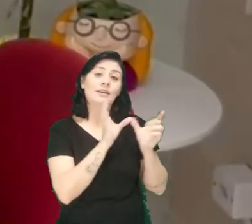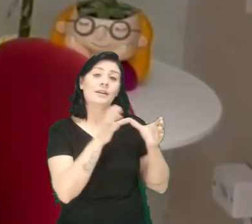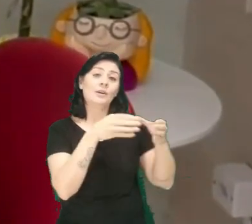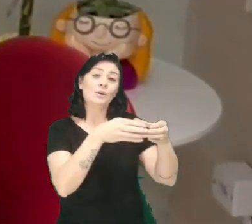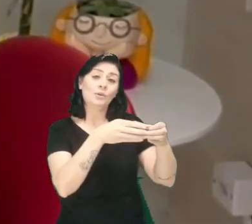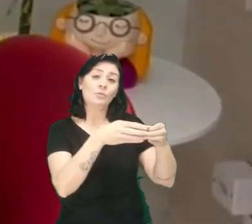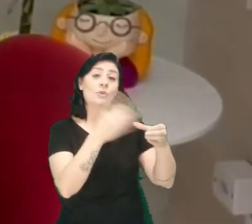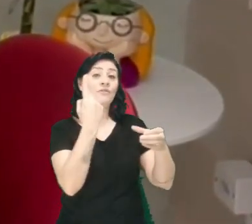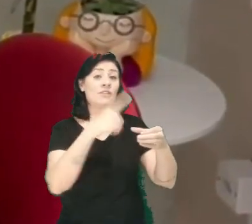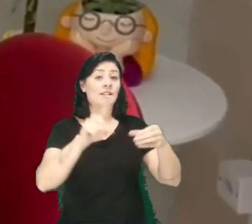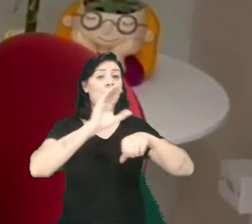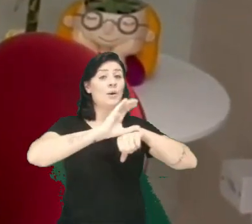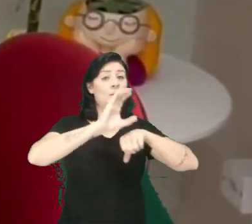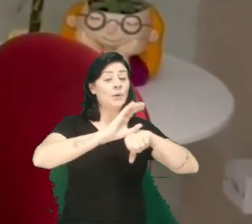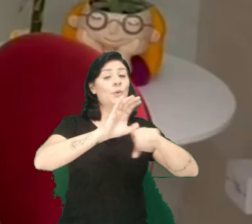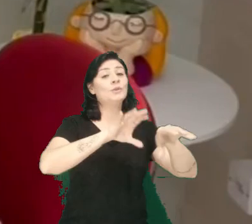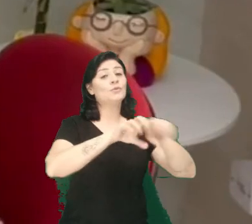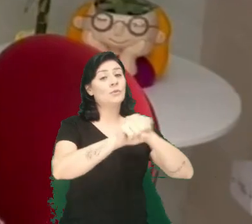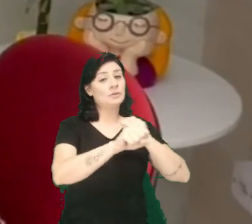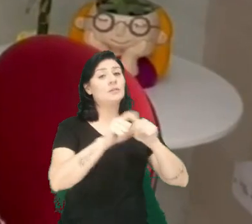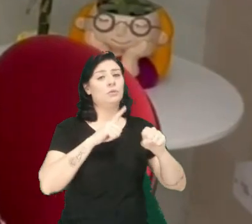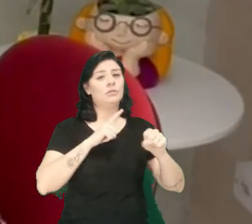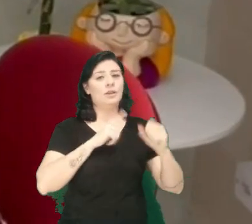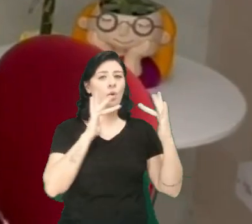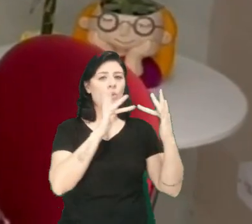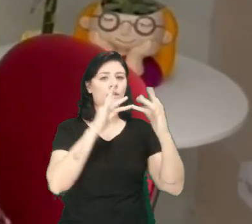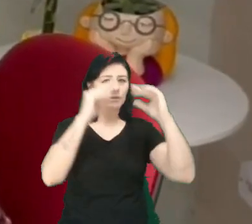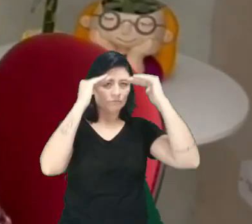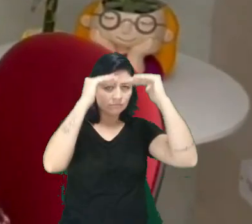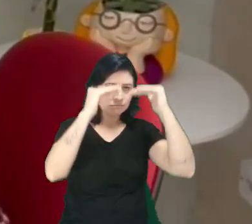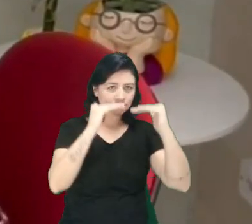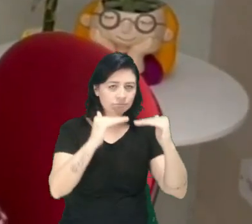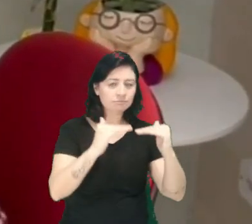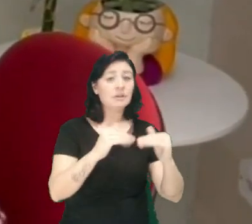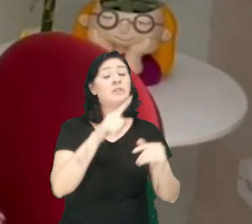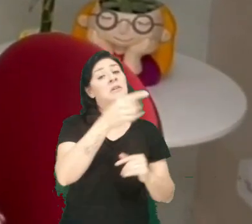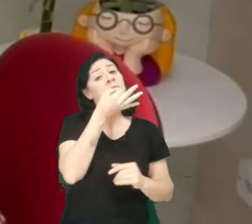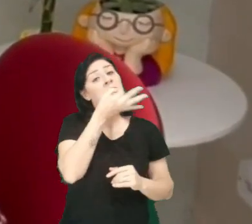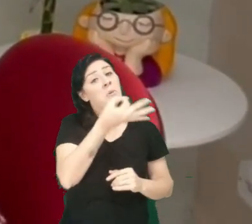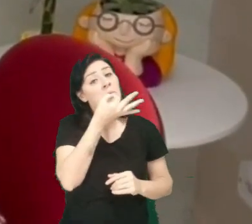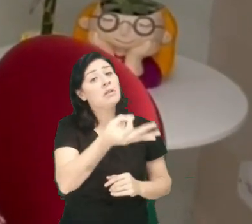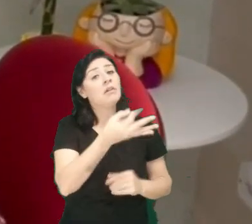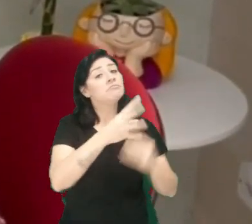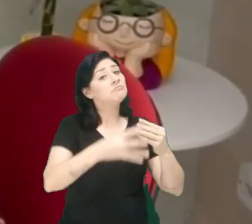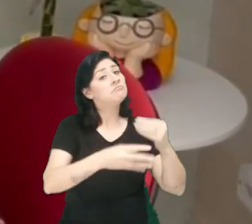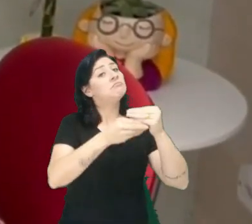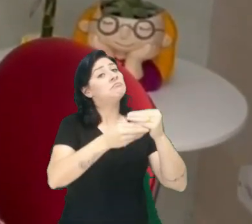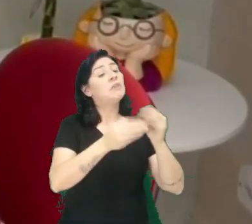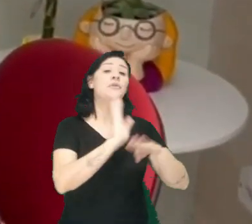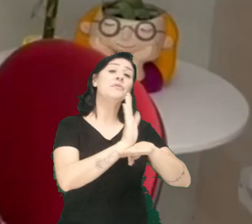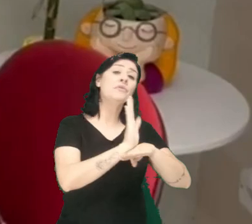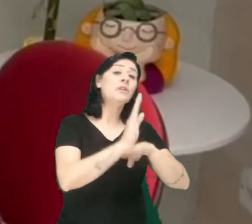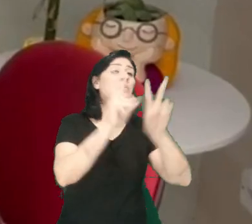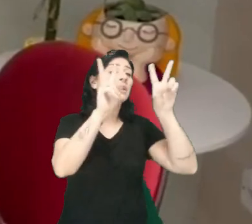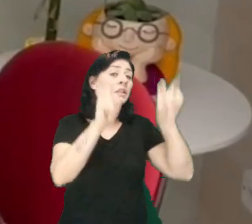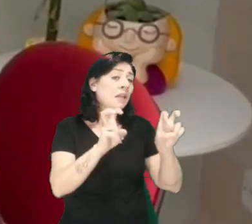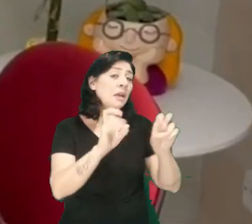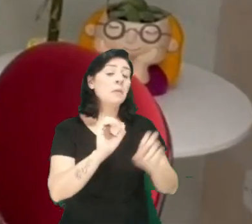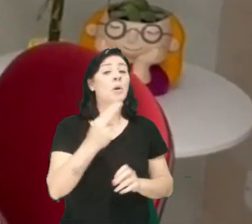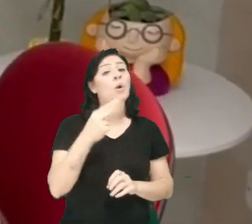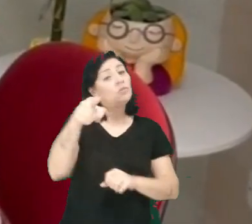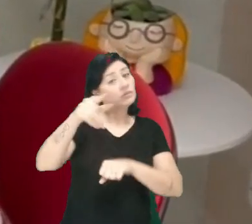final da formação tem os nossos contatos, onde você pode sugerir a gravação de algum vídeo ou até mesmo você pode se